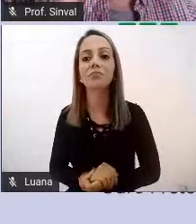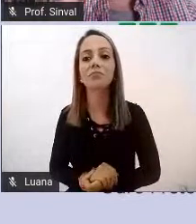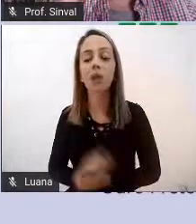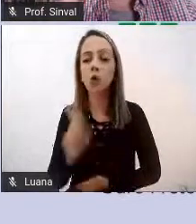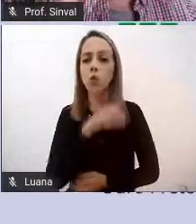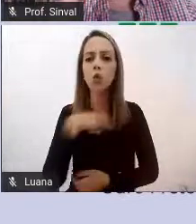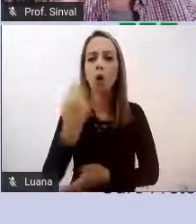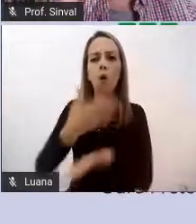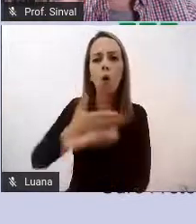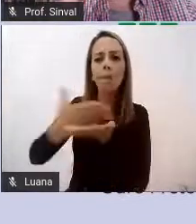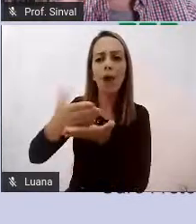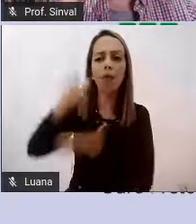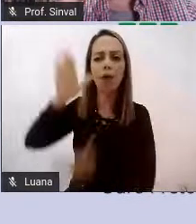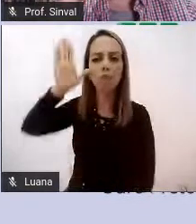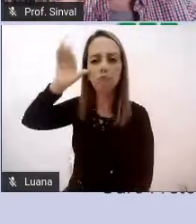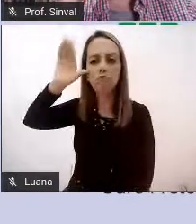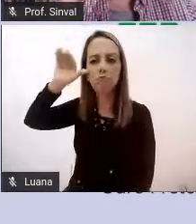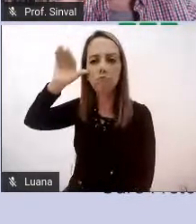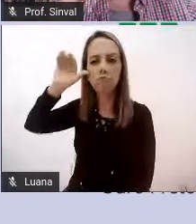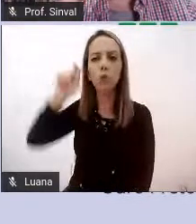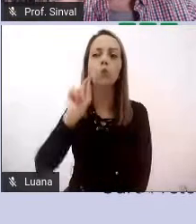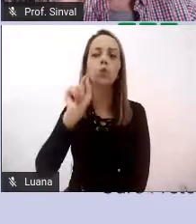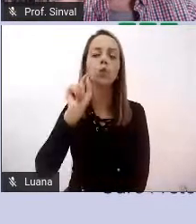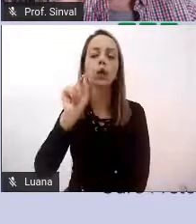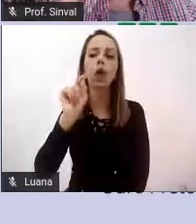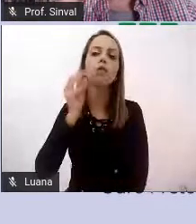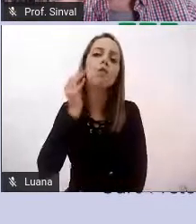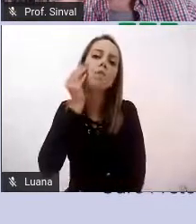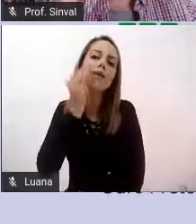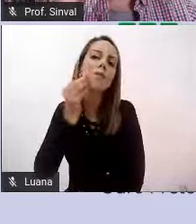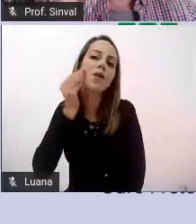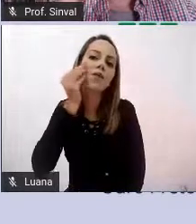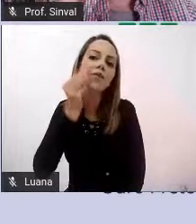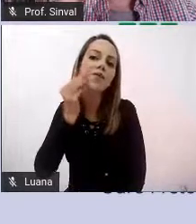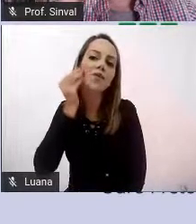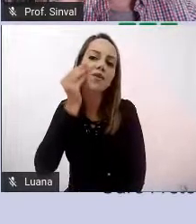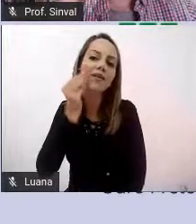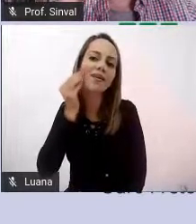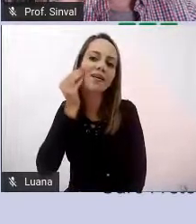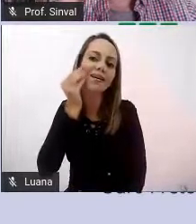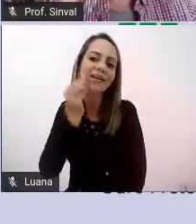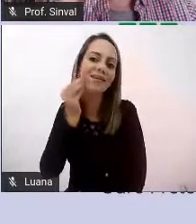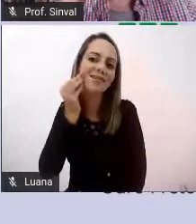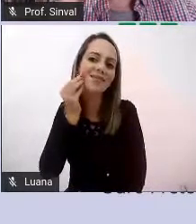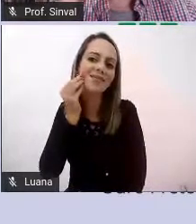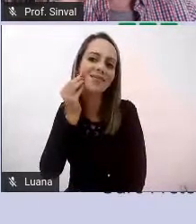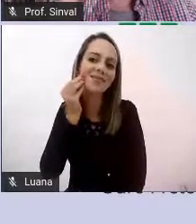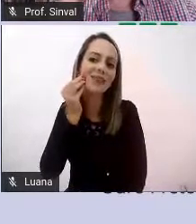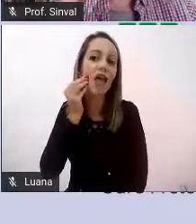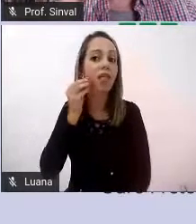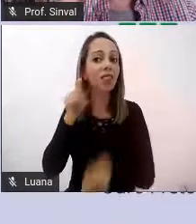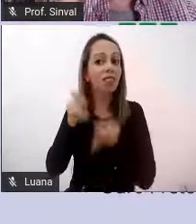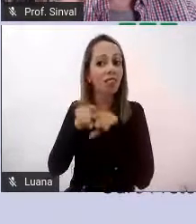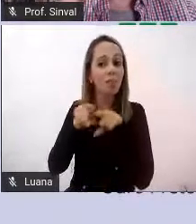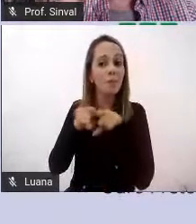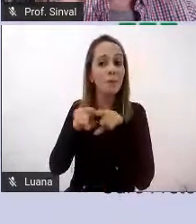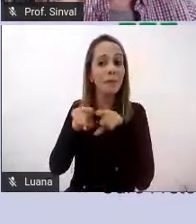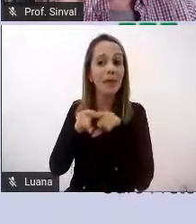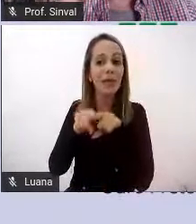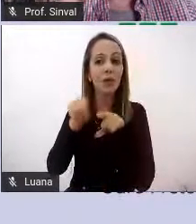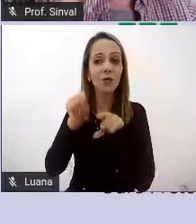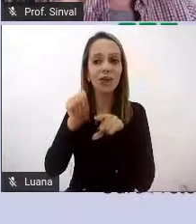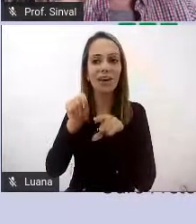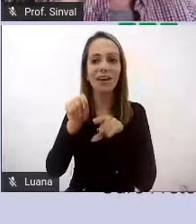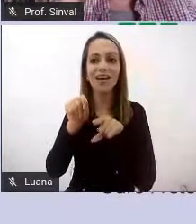né, alguns traços dessas experimentações na própria construção da casa principal do Nassau. No Brasil, ele teve